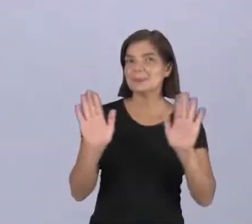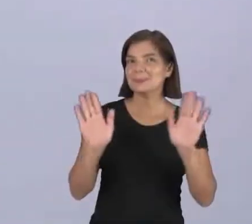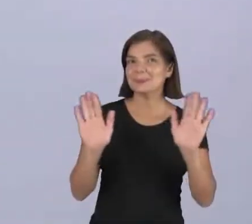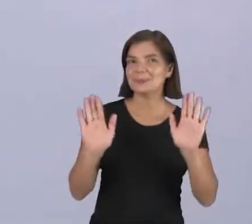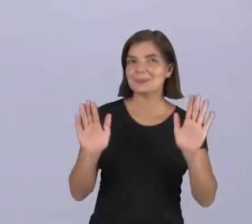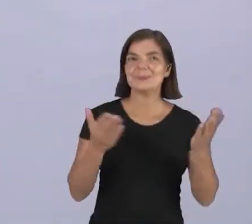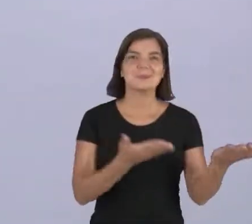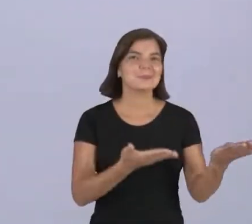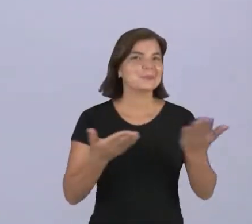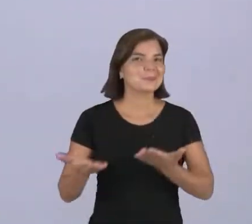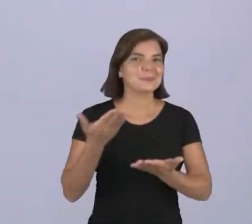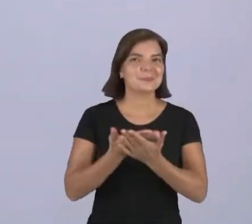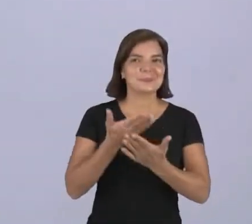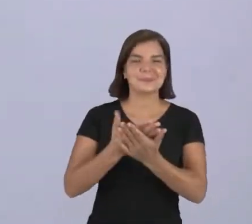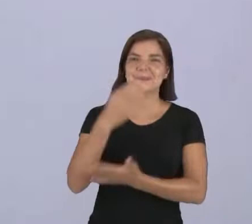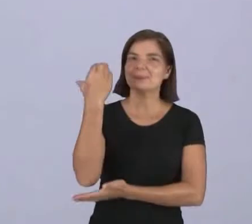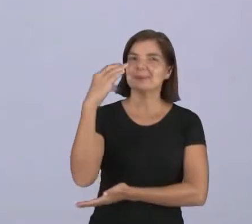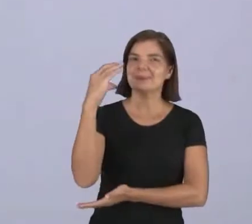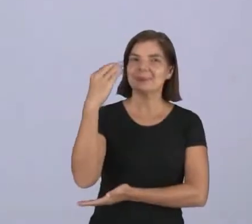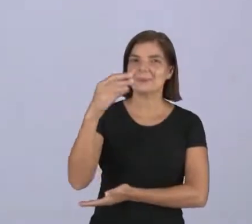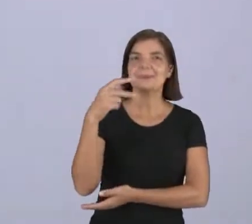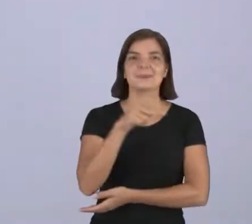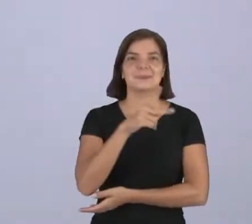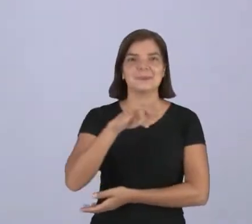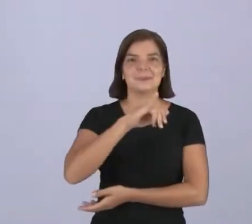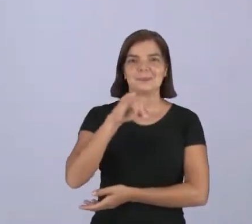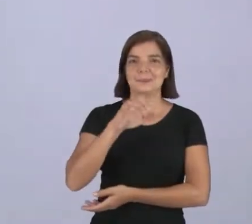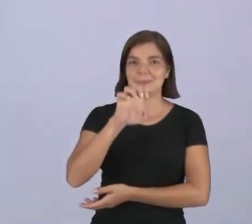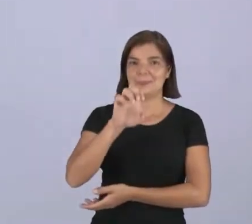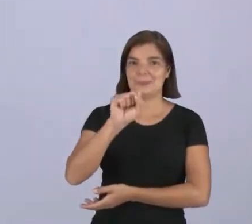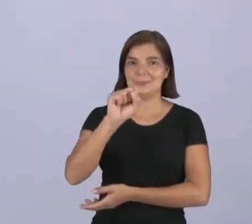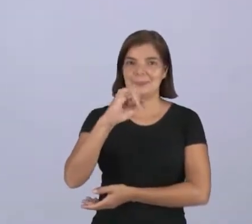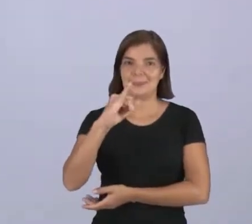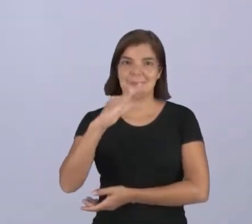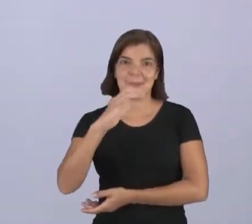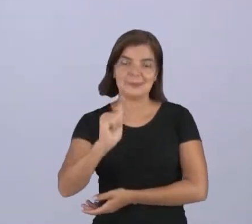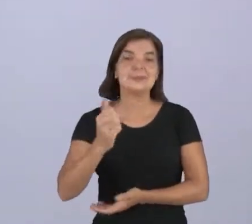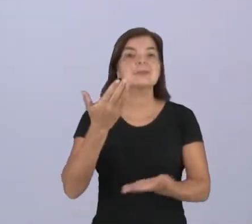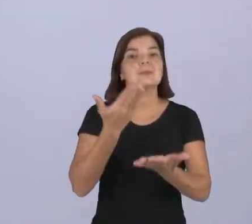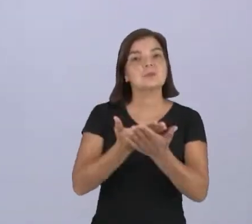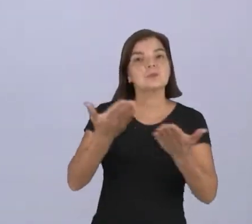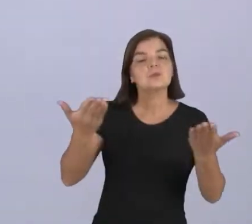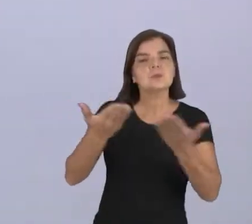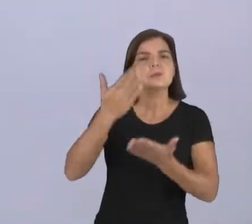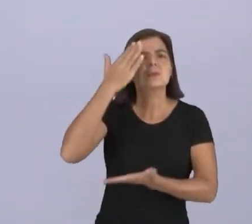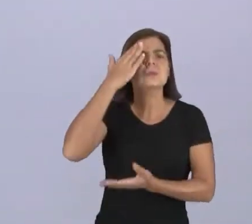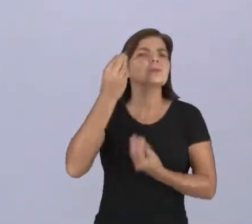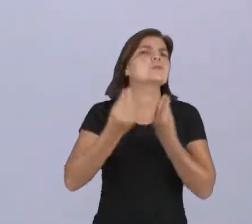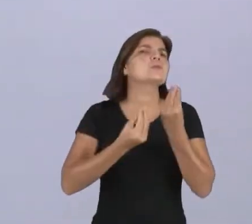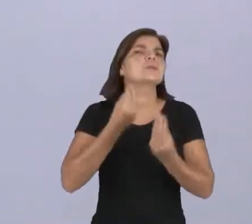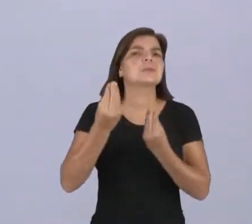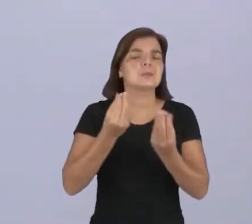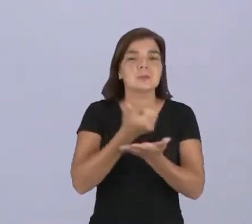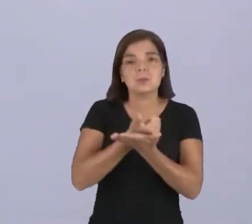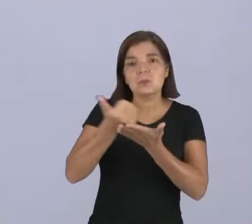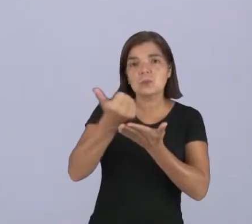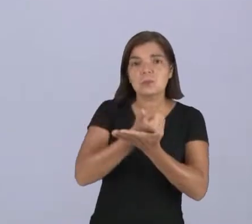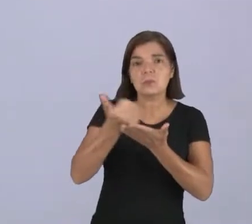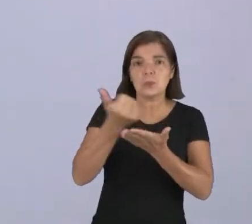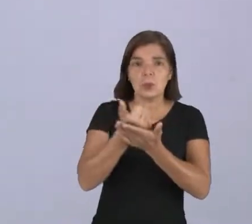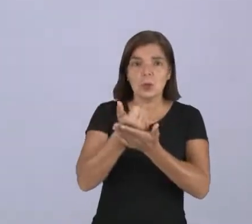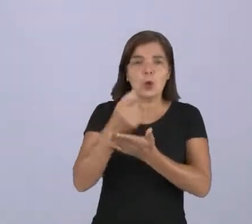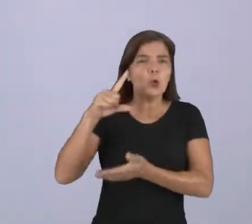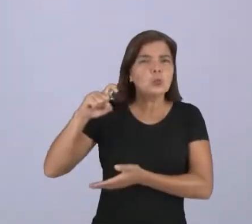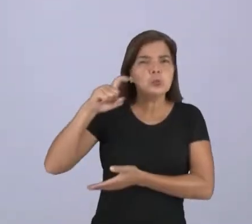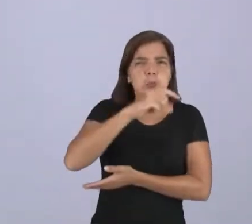Olá, bem-vindos a mais uma aula de ciências. Eu sou a professora Jéssica e na aula de hoje nós vamos entender sobre a ação dos